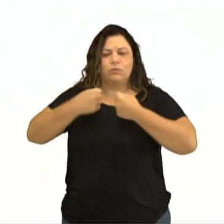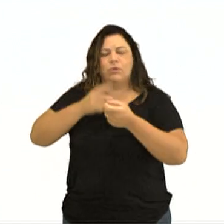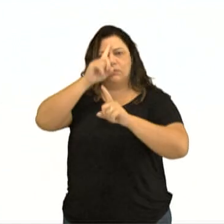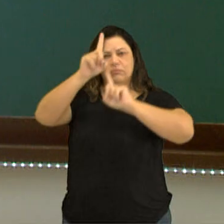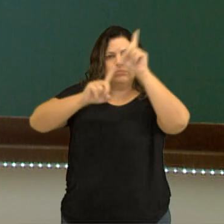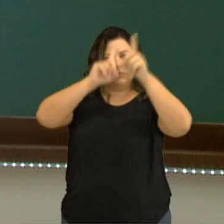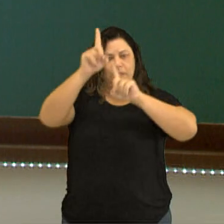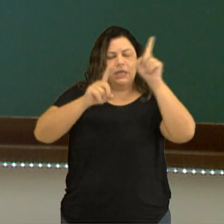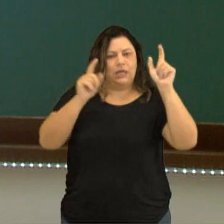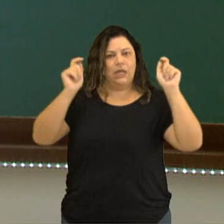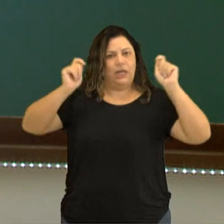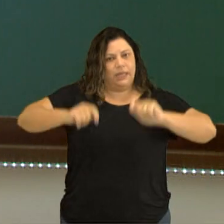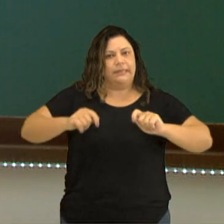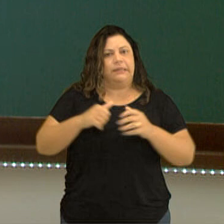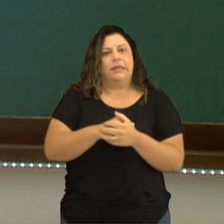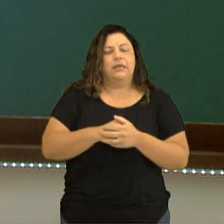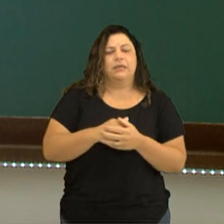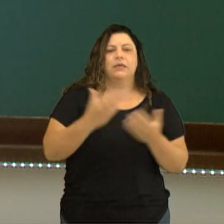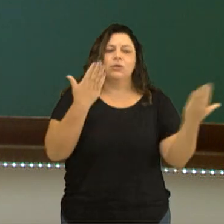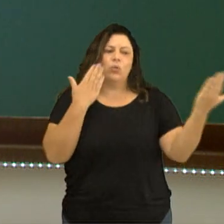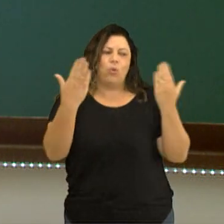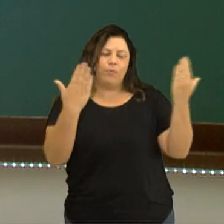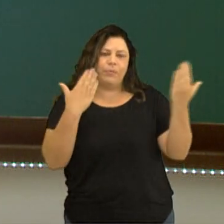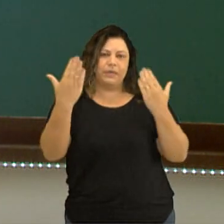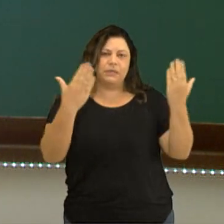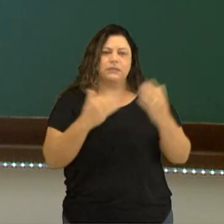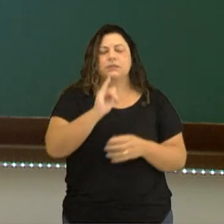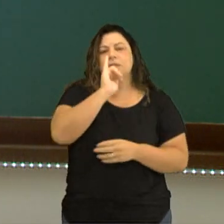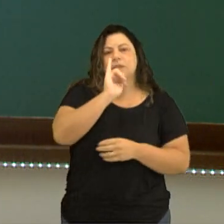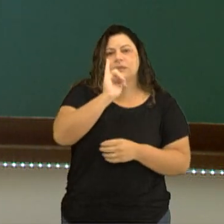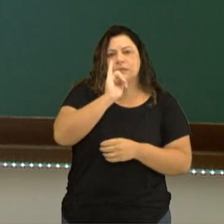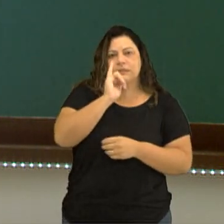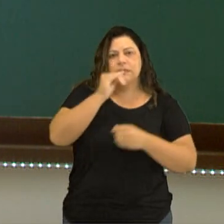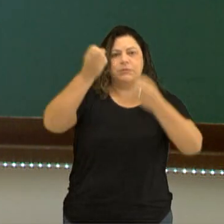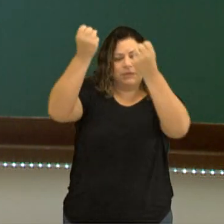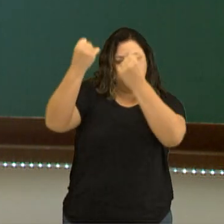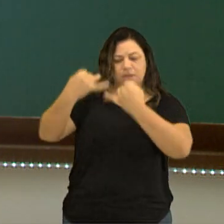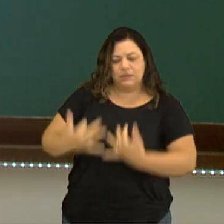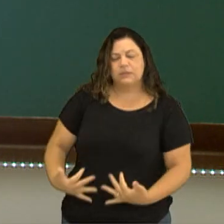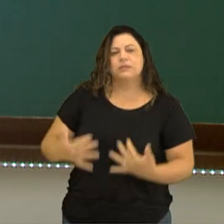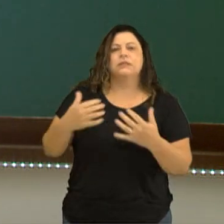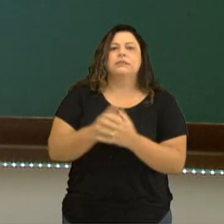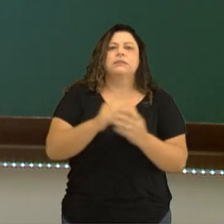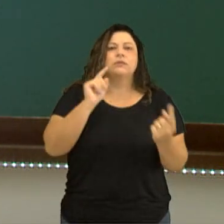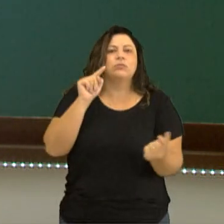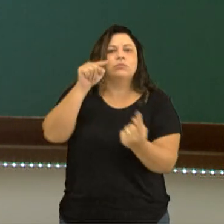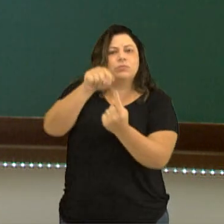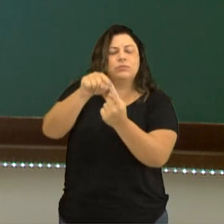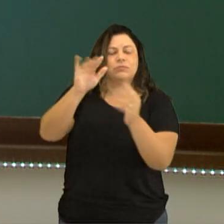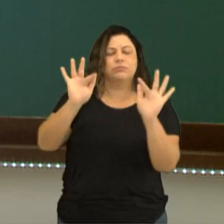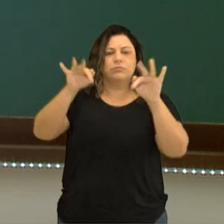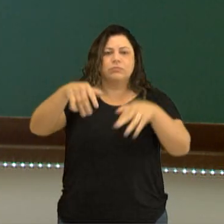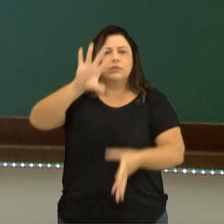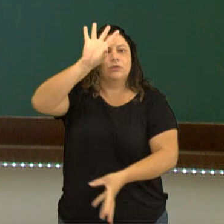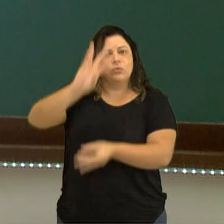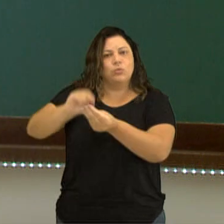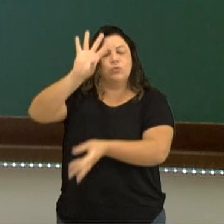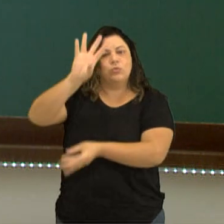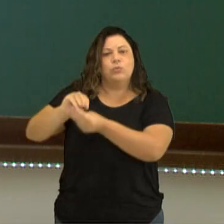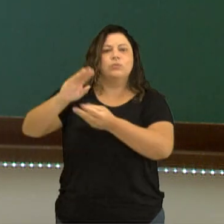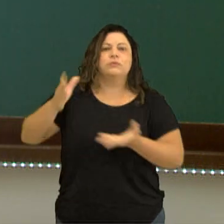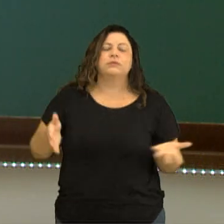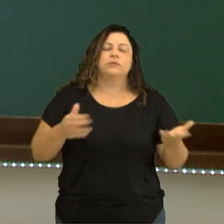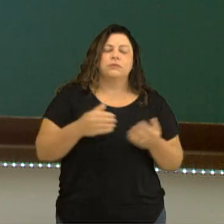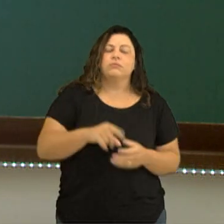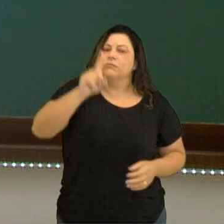ideias de comparação, de exemplificação, explicação, de finalização, conclusão, isso mesmo.